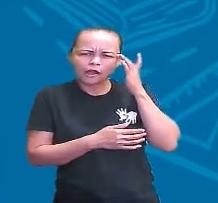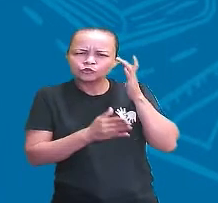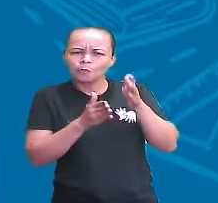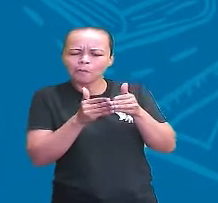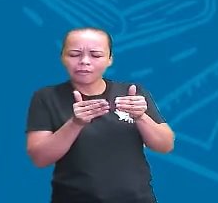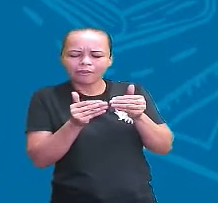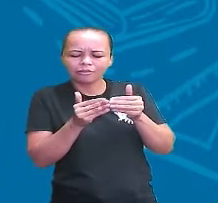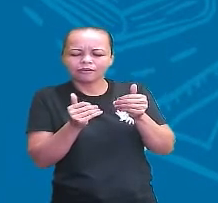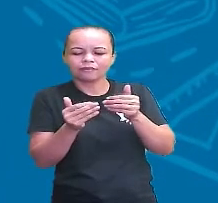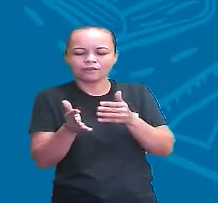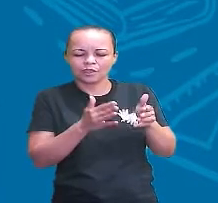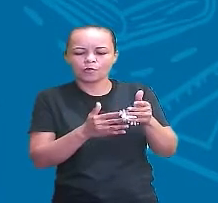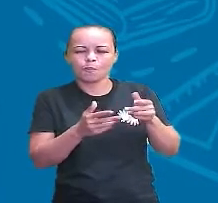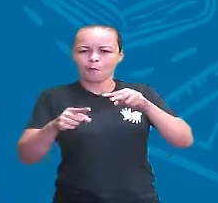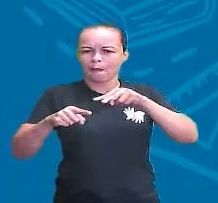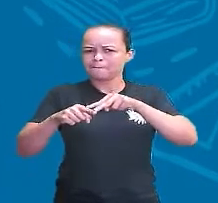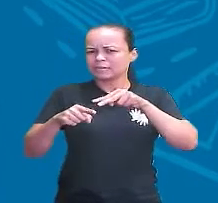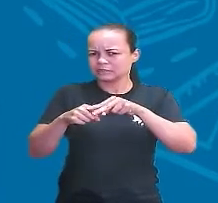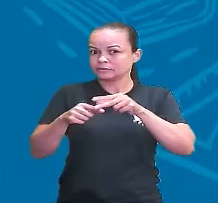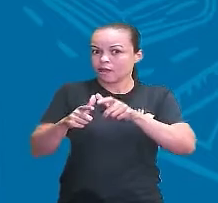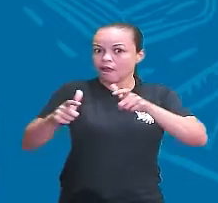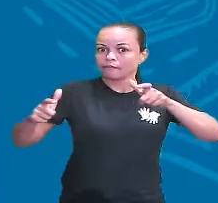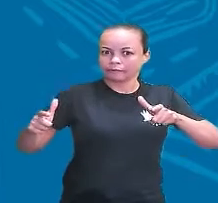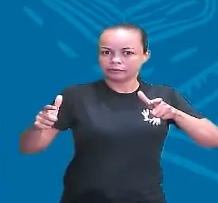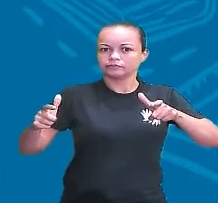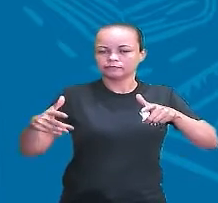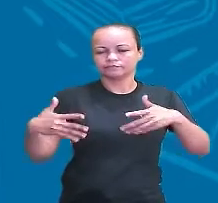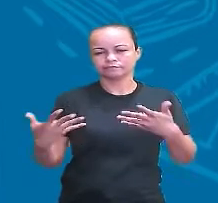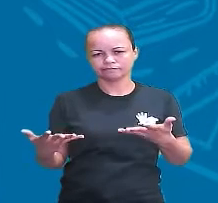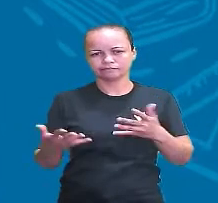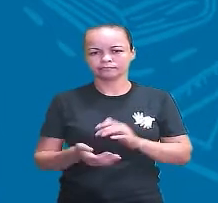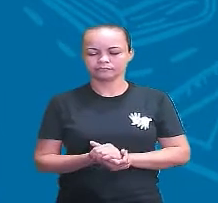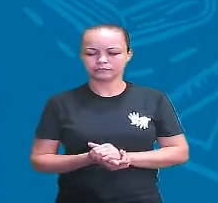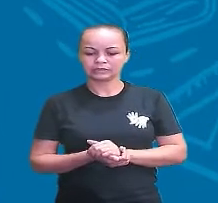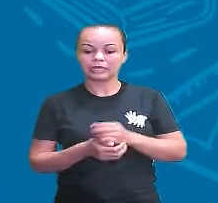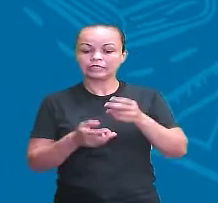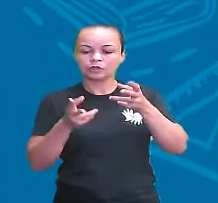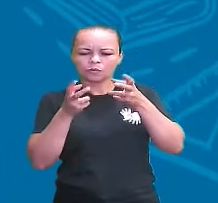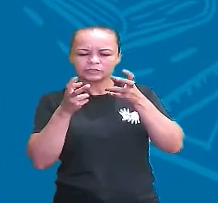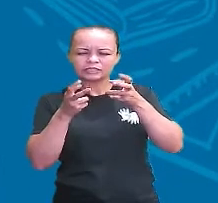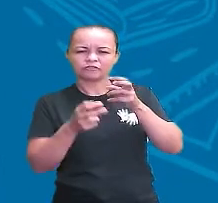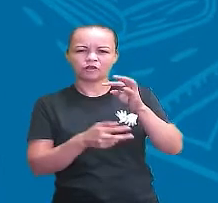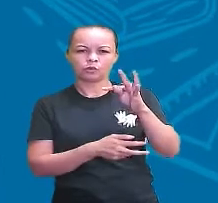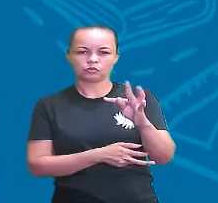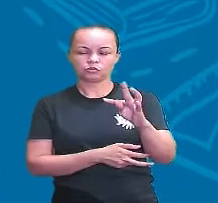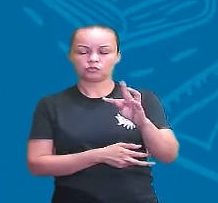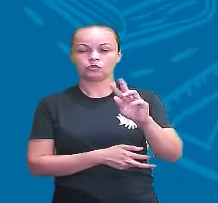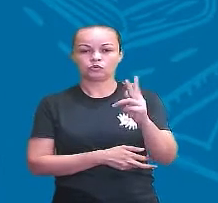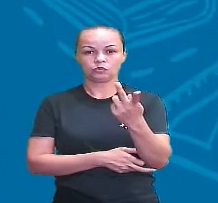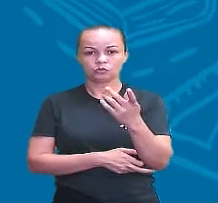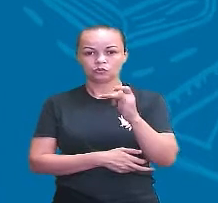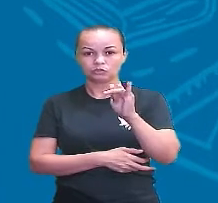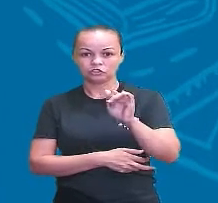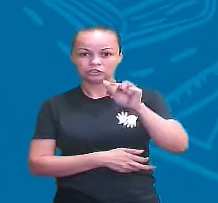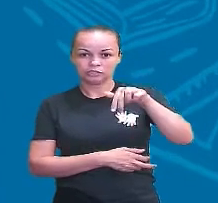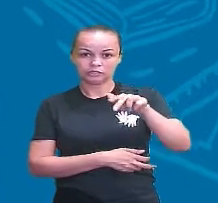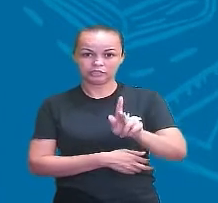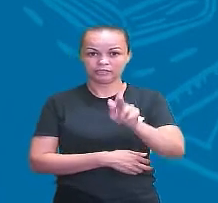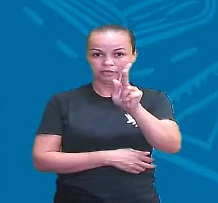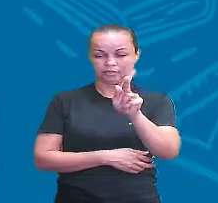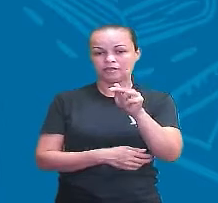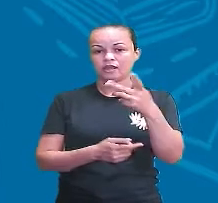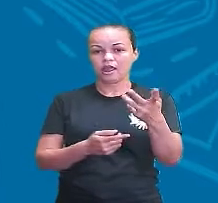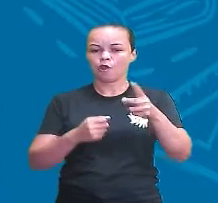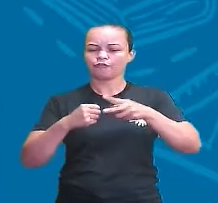que está numa cor aí roxa, nota que isso aí é o verbo pensar, o verbo